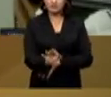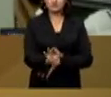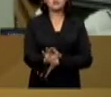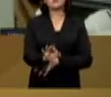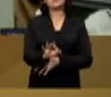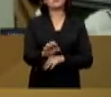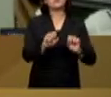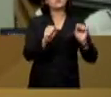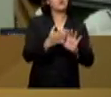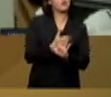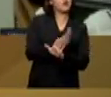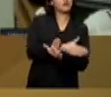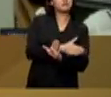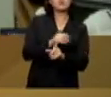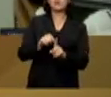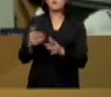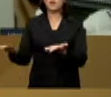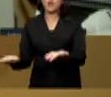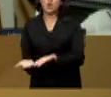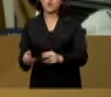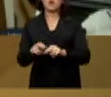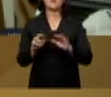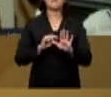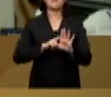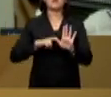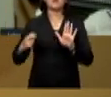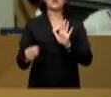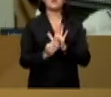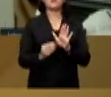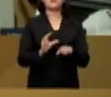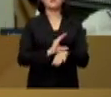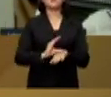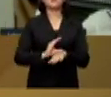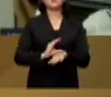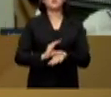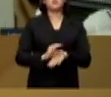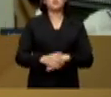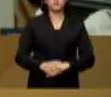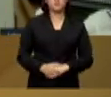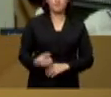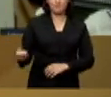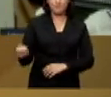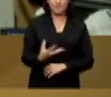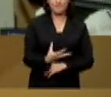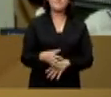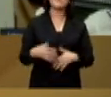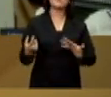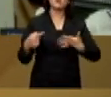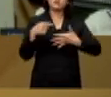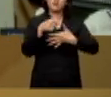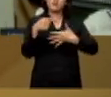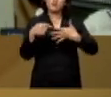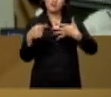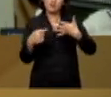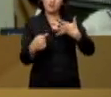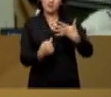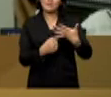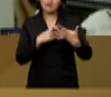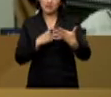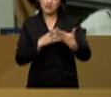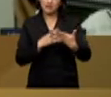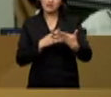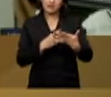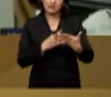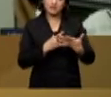quanto na presente, inaugurada pela Emenda Constitucional 87 de 2015. Os elementos contidos neste diploma legal,